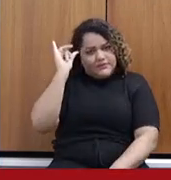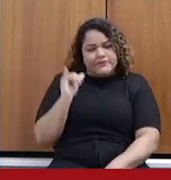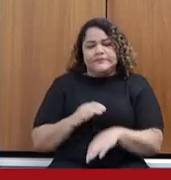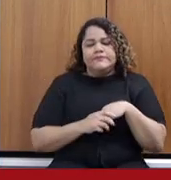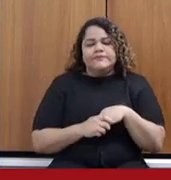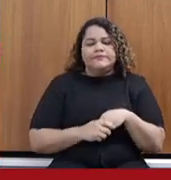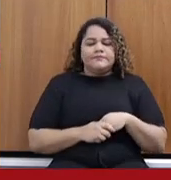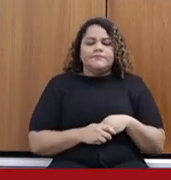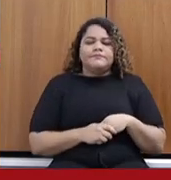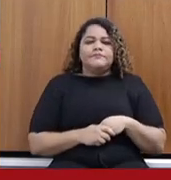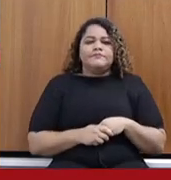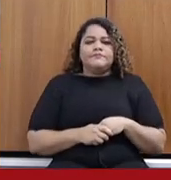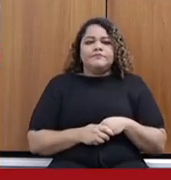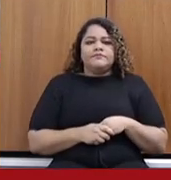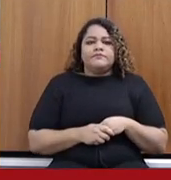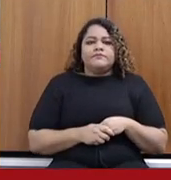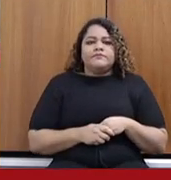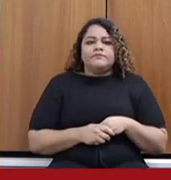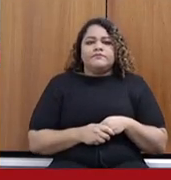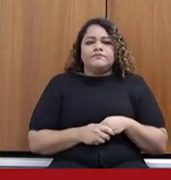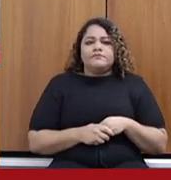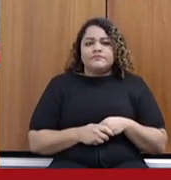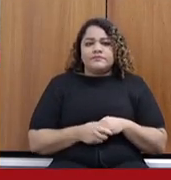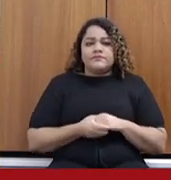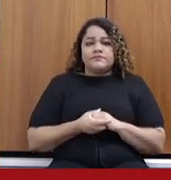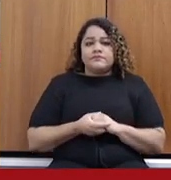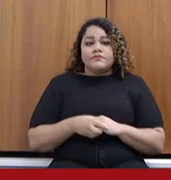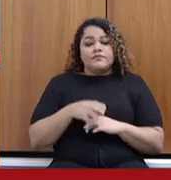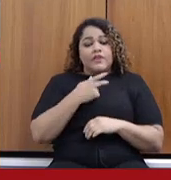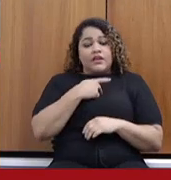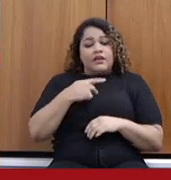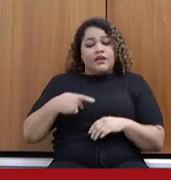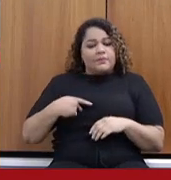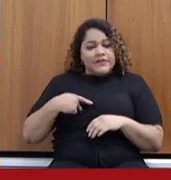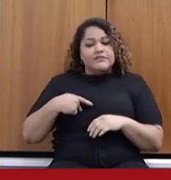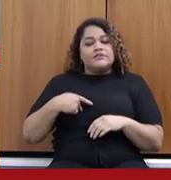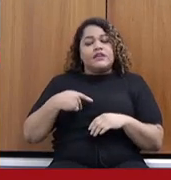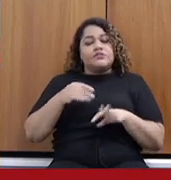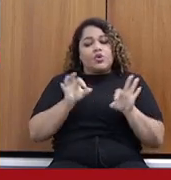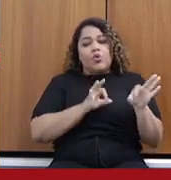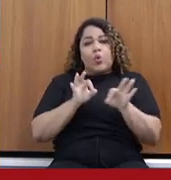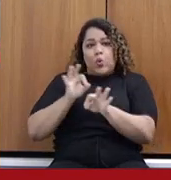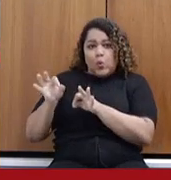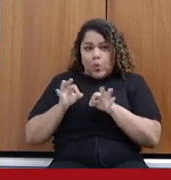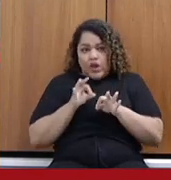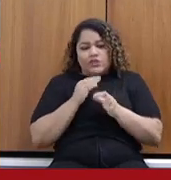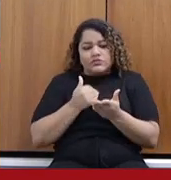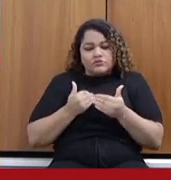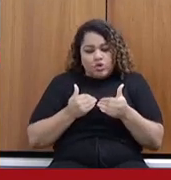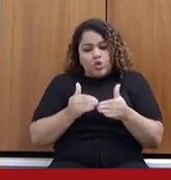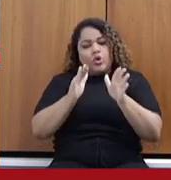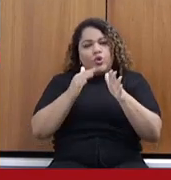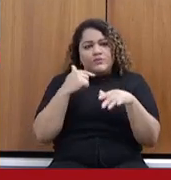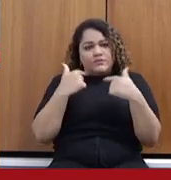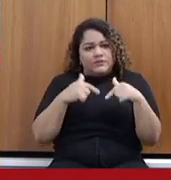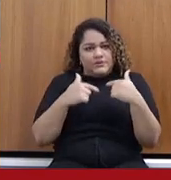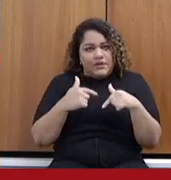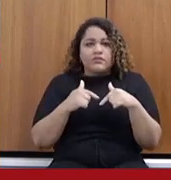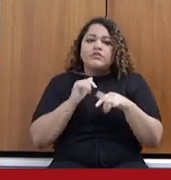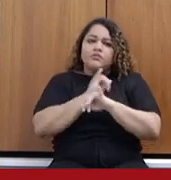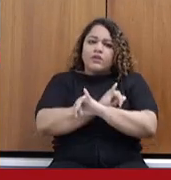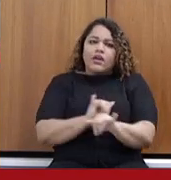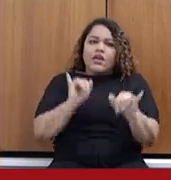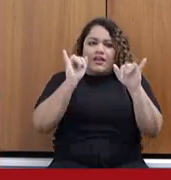A presidência, tendo em vista a organização dos trabalhos, comunica aos parlamentares e aos convidados que os atos dessa